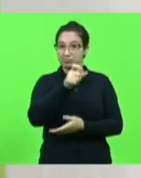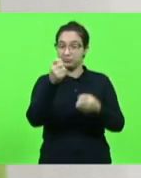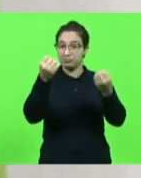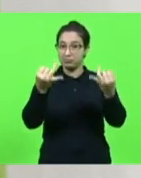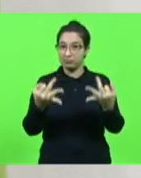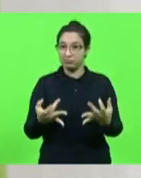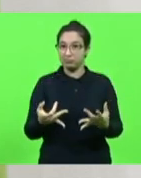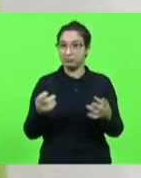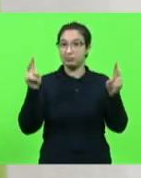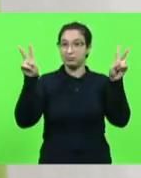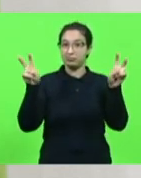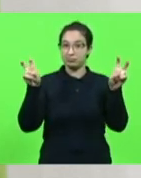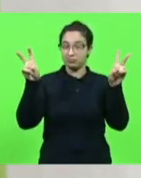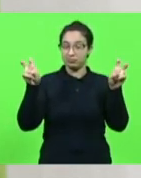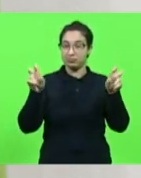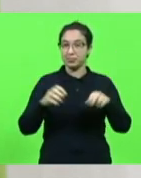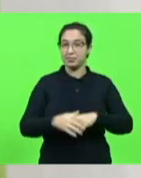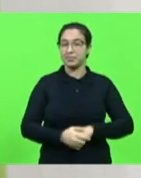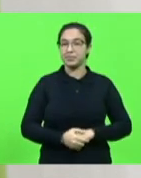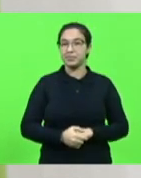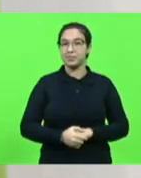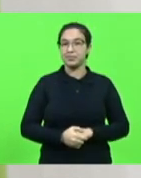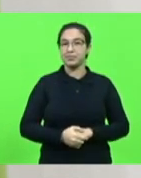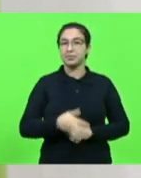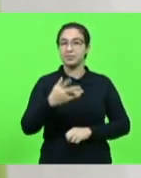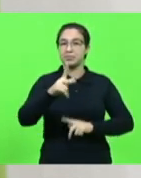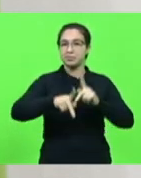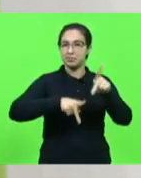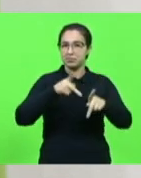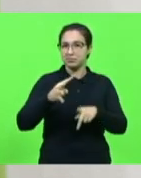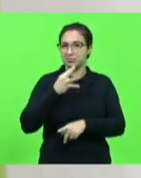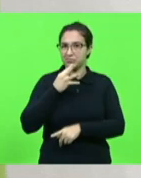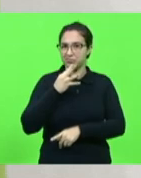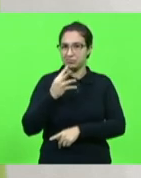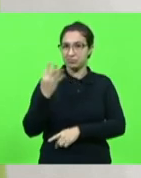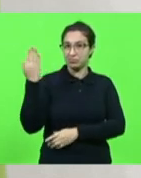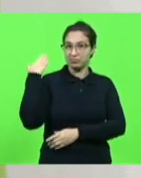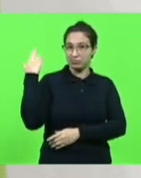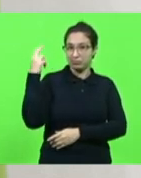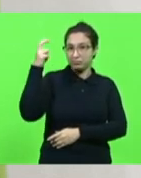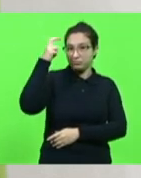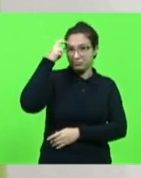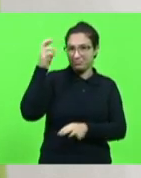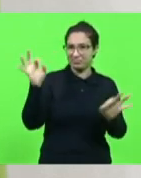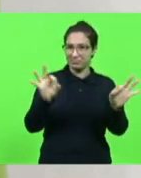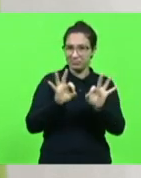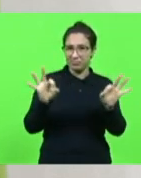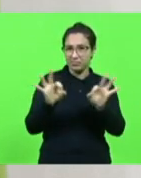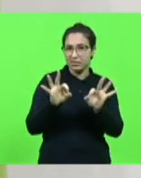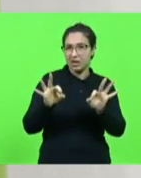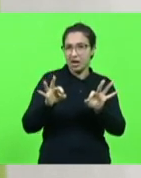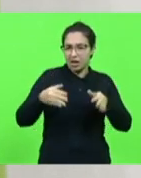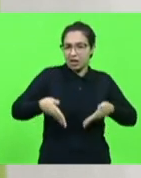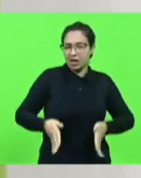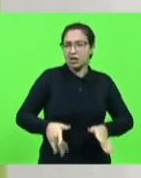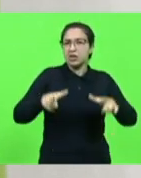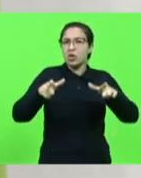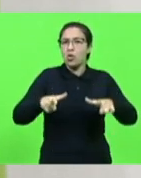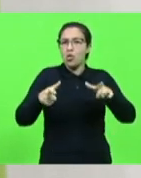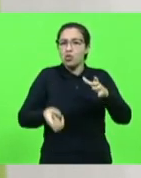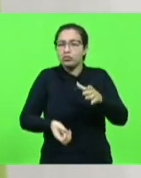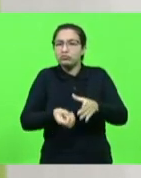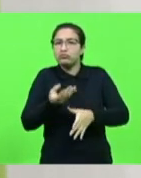para que a gente reflita um pouco mais. Um povo sem conhecimento do seu passado histórico, presidente, de suas origens e de sua